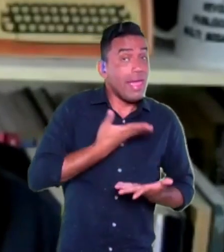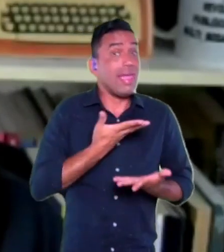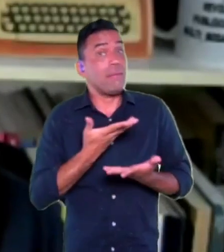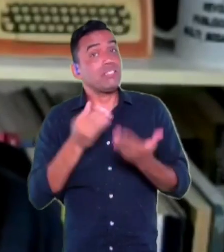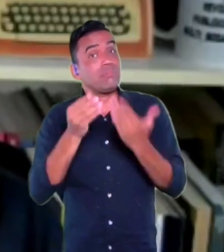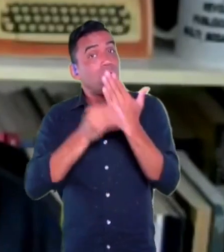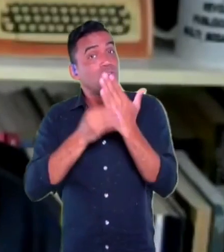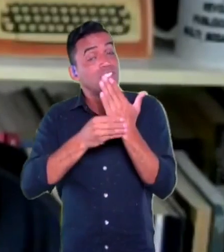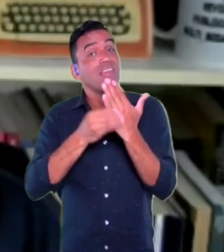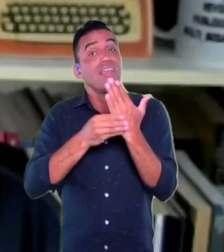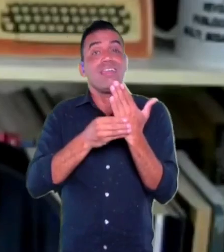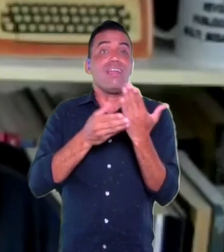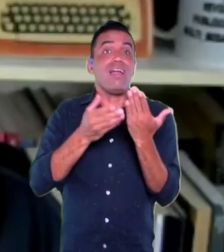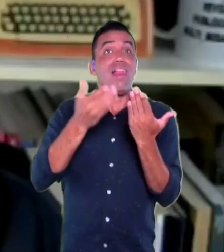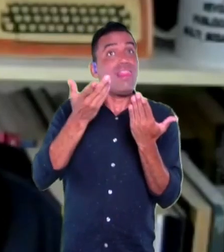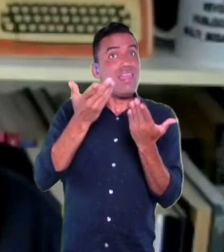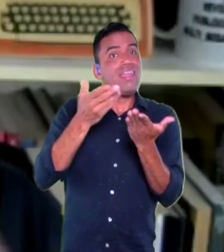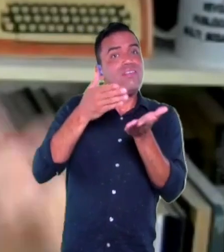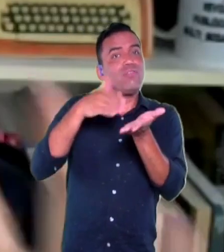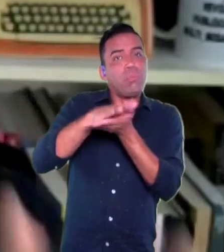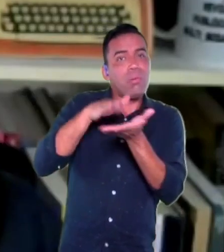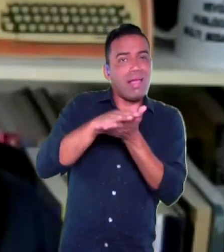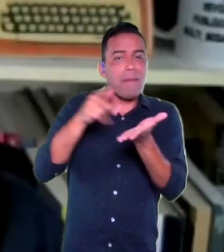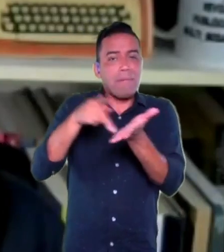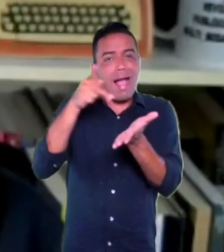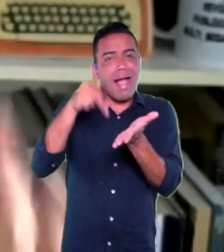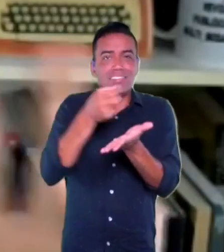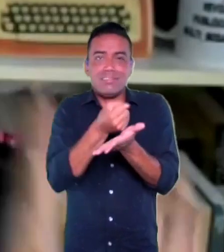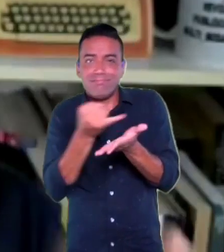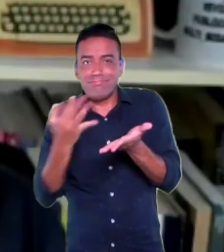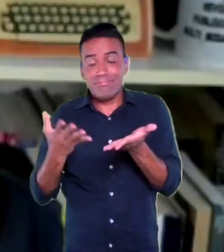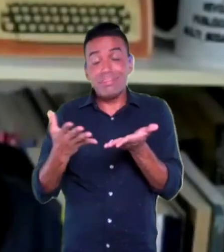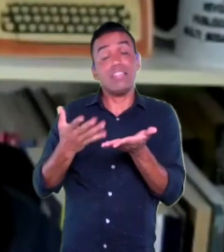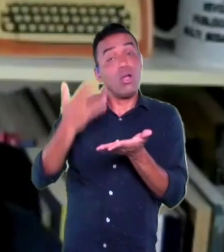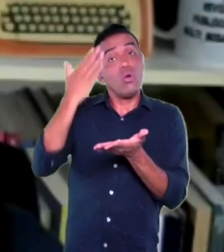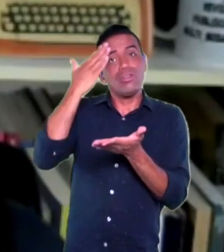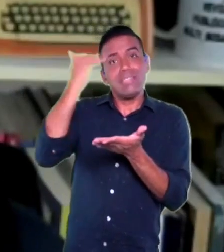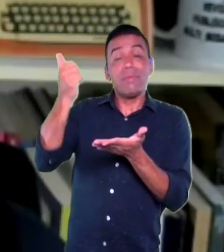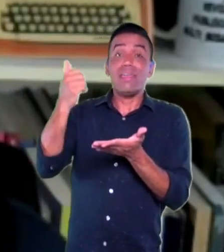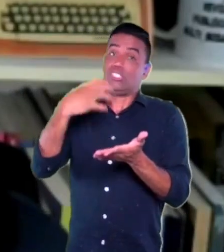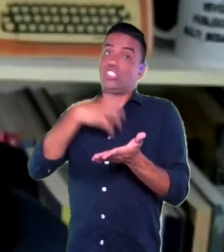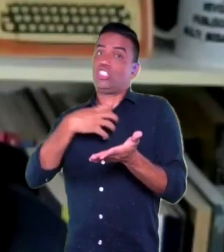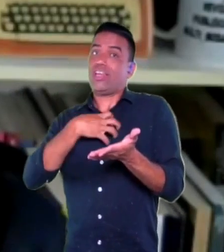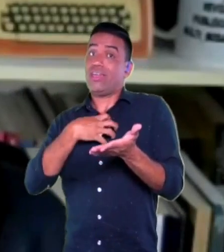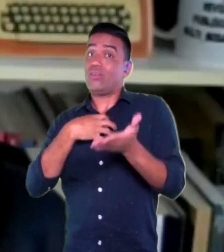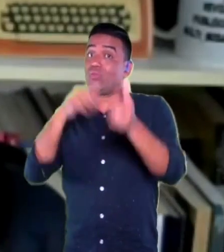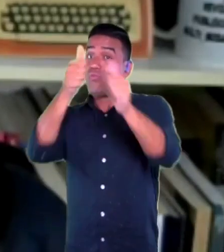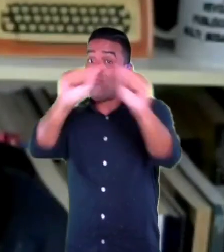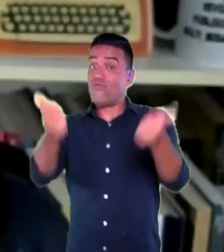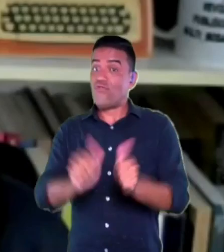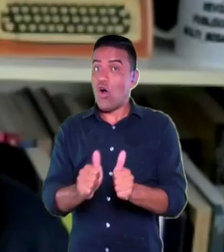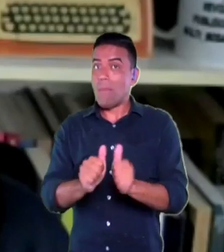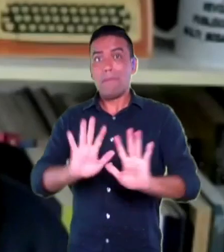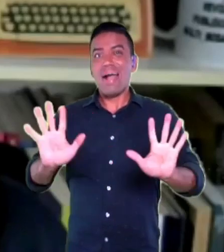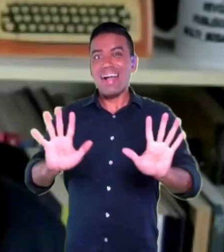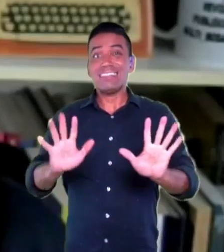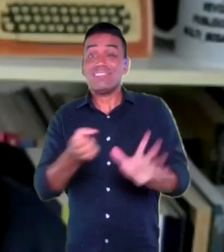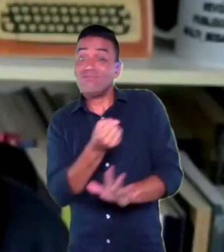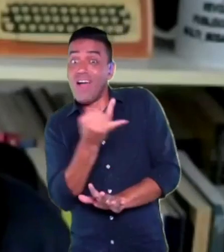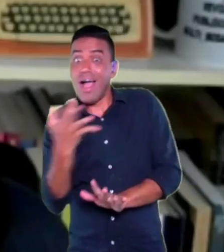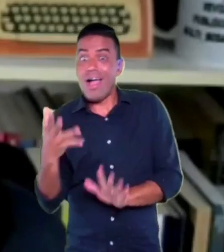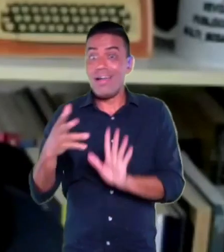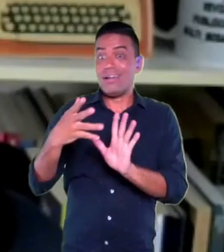de tantas páginas, etc. Então, eu sabia a forma que aquilo tinha que ter. Mas eu tinha muito poema, eu tinha